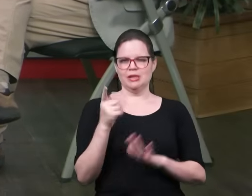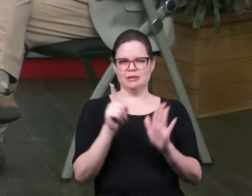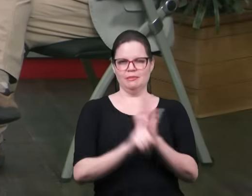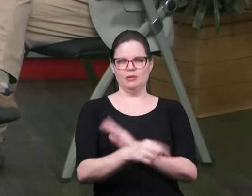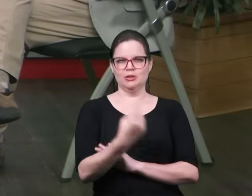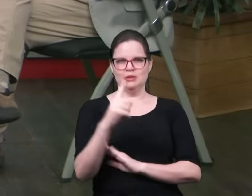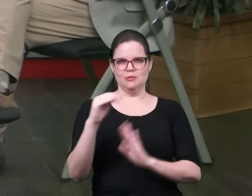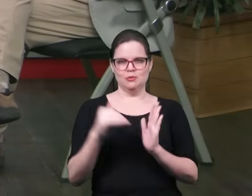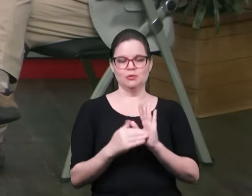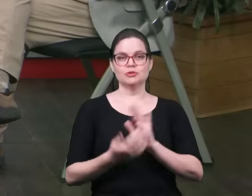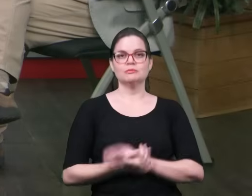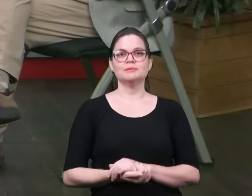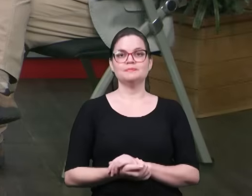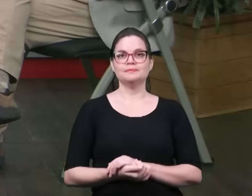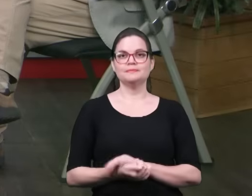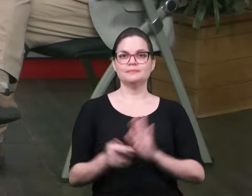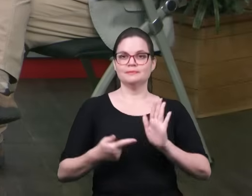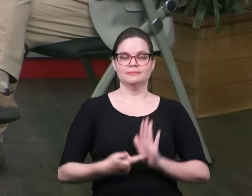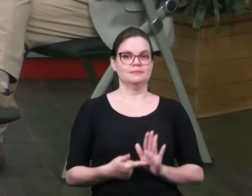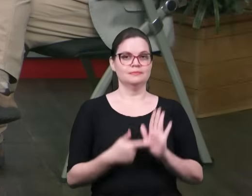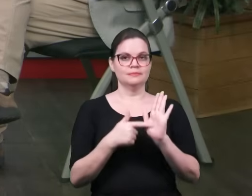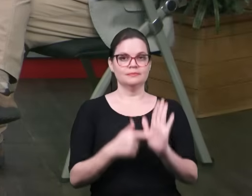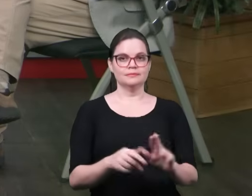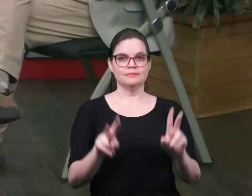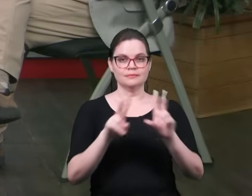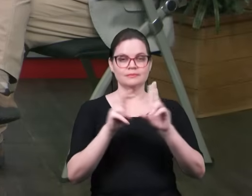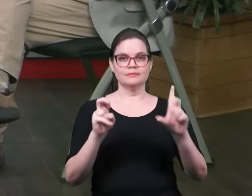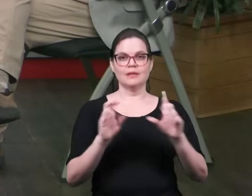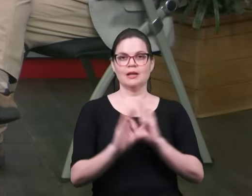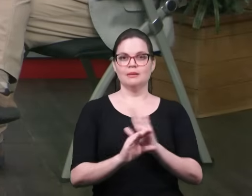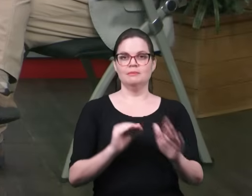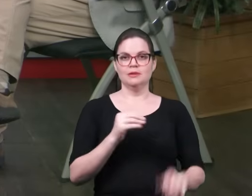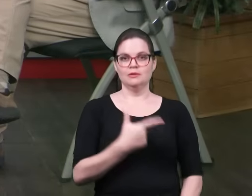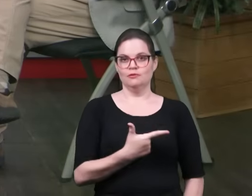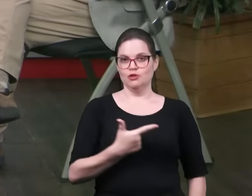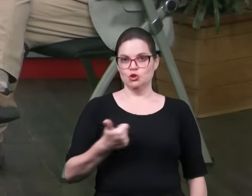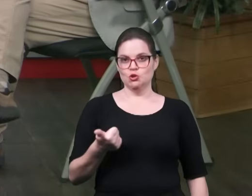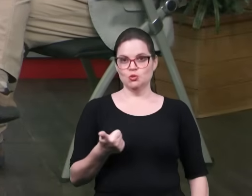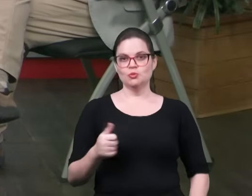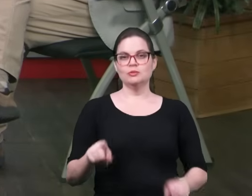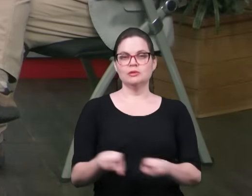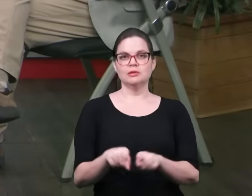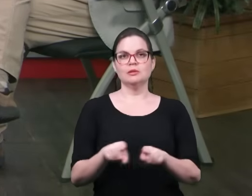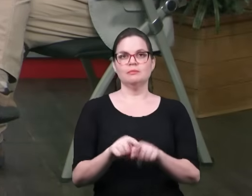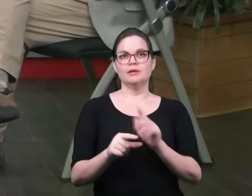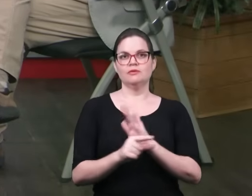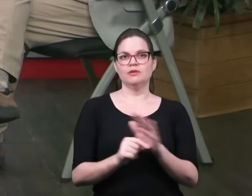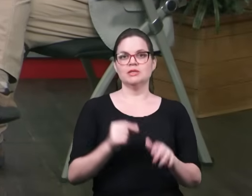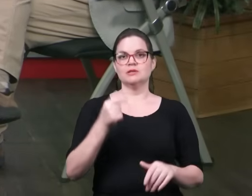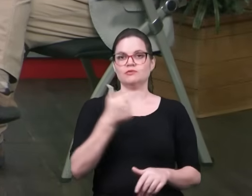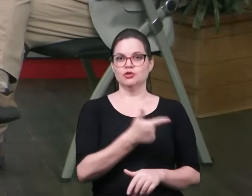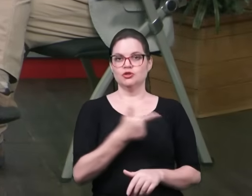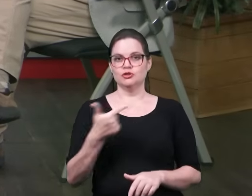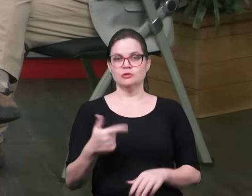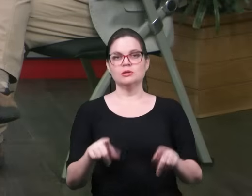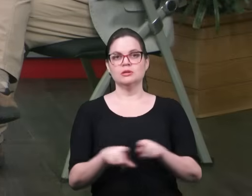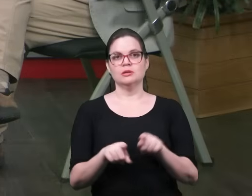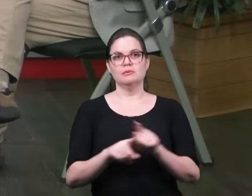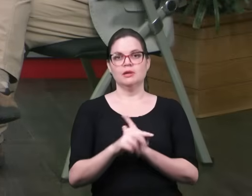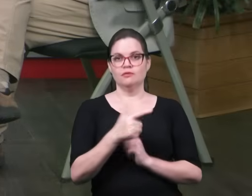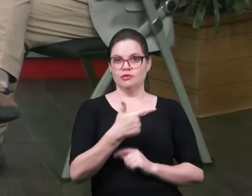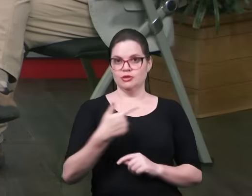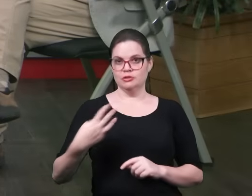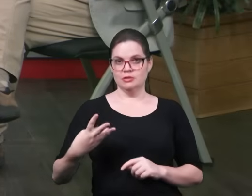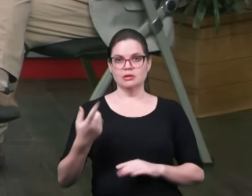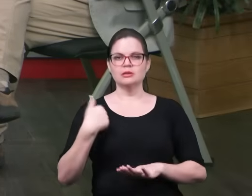e que trata do capítulo 21, né, os versos 21, 22 e 23. Isso, já está o 21 aqui. Eu vou